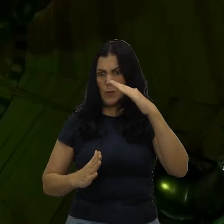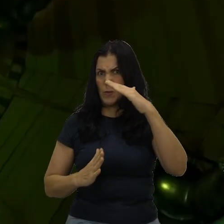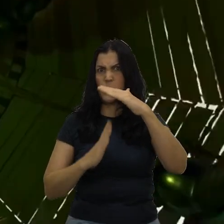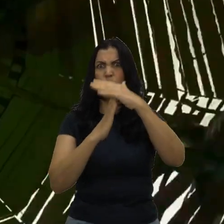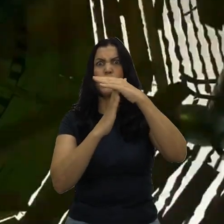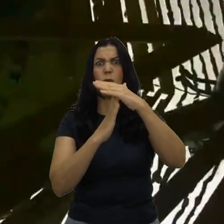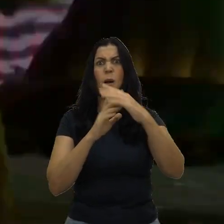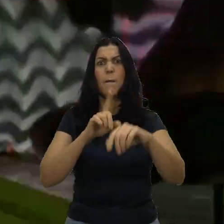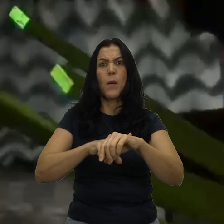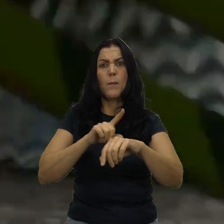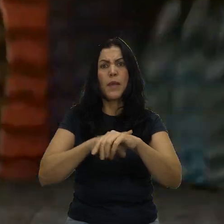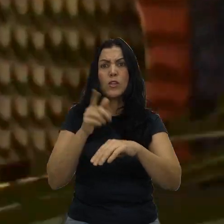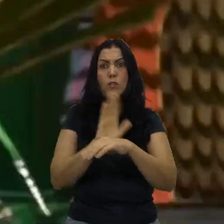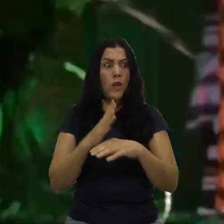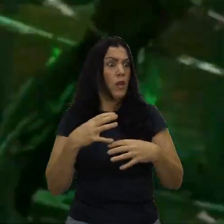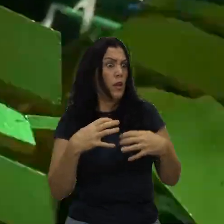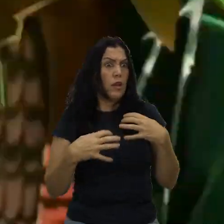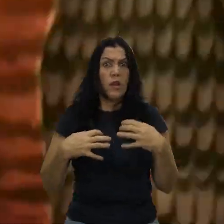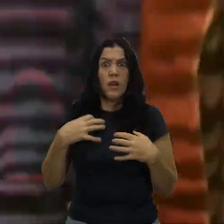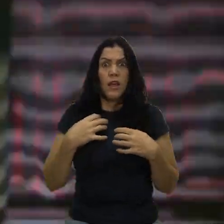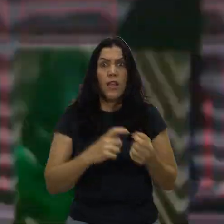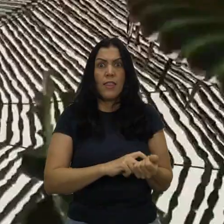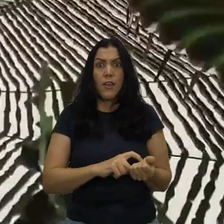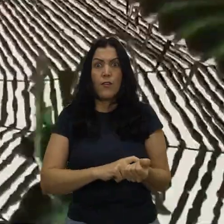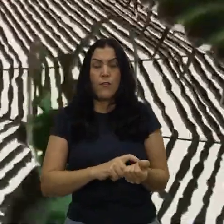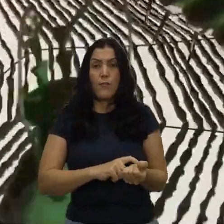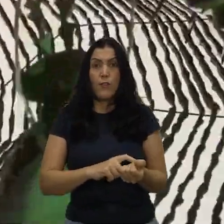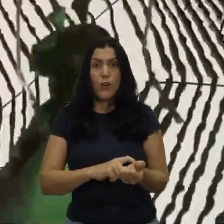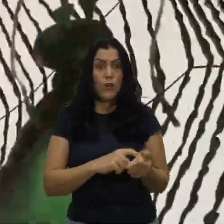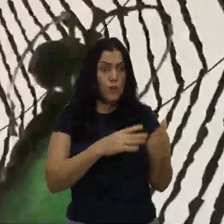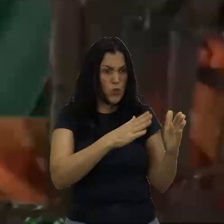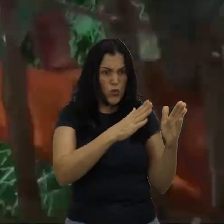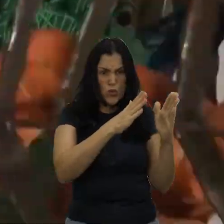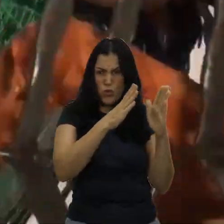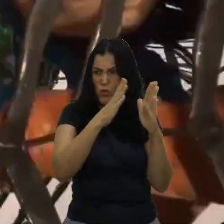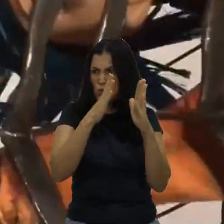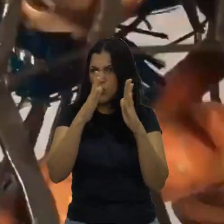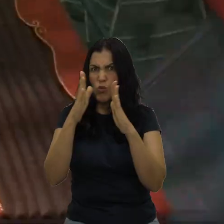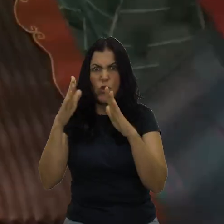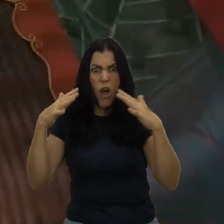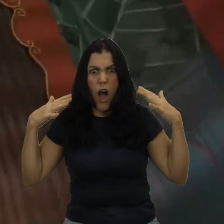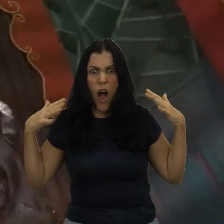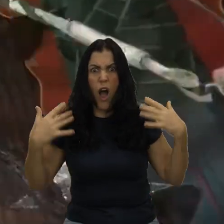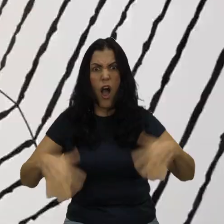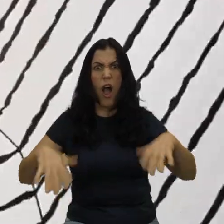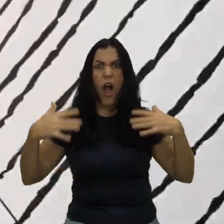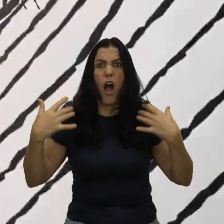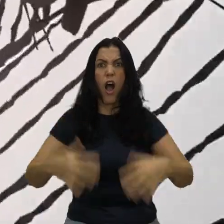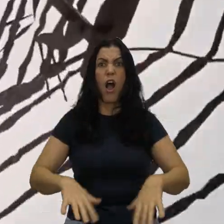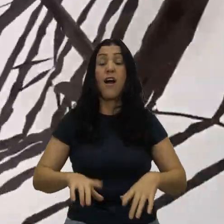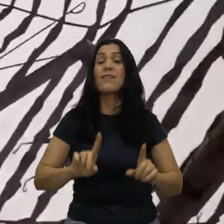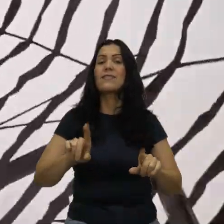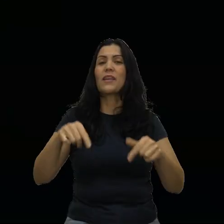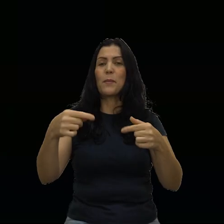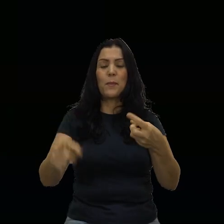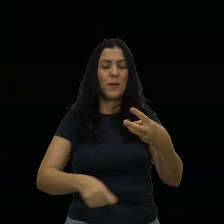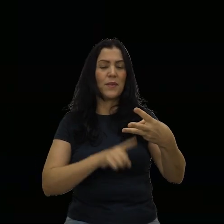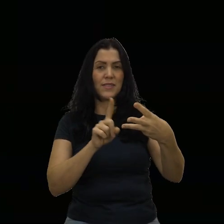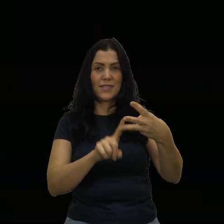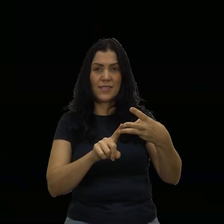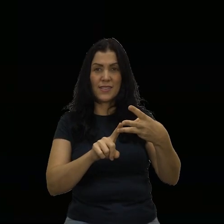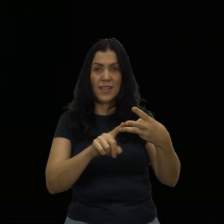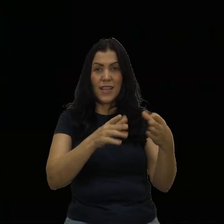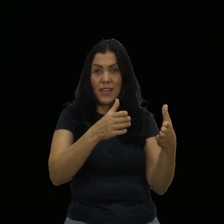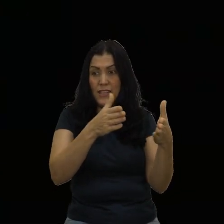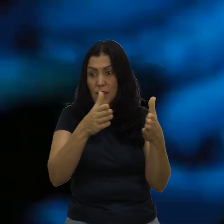O clímax é o momento de maior tensão, pois torna o desfecho inevitável. Por